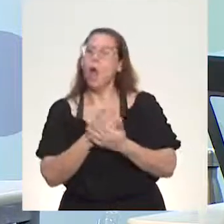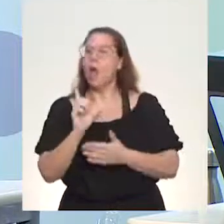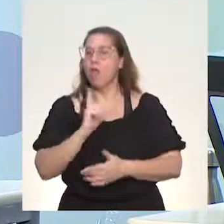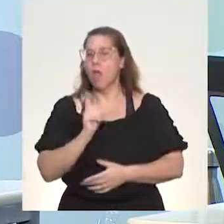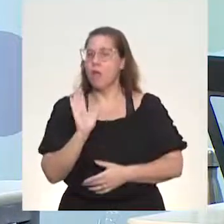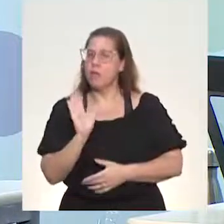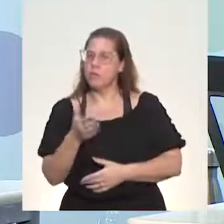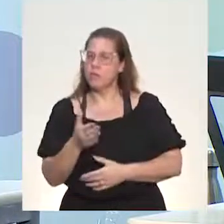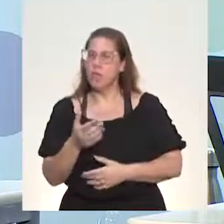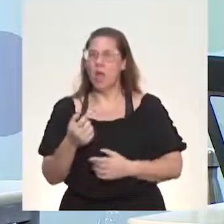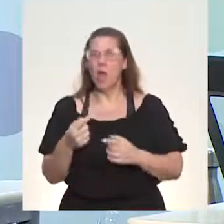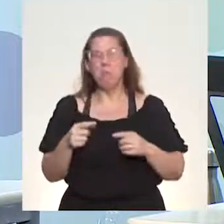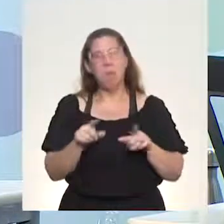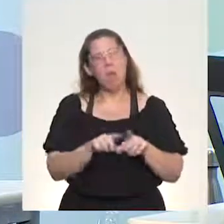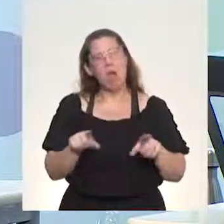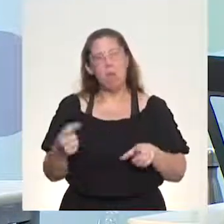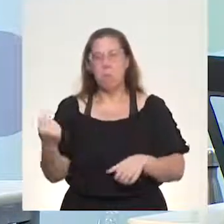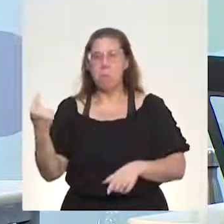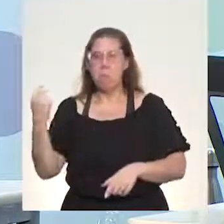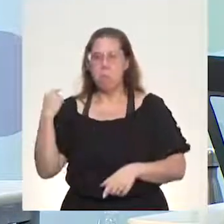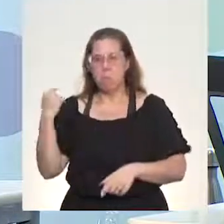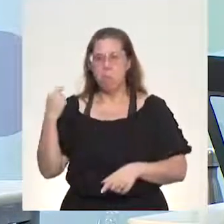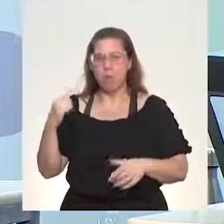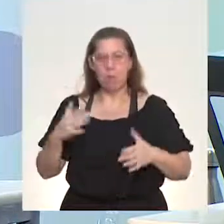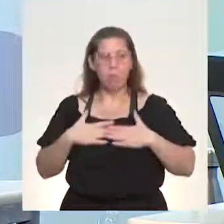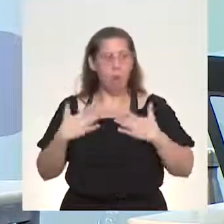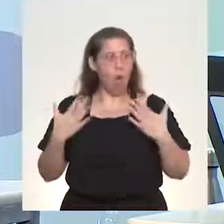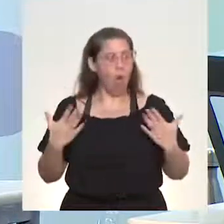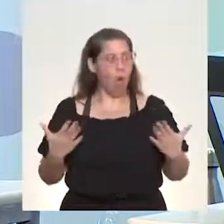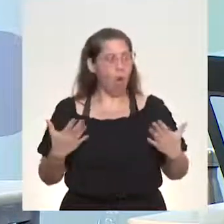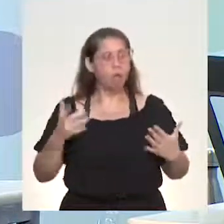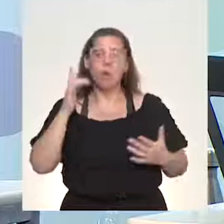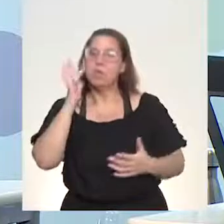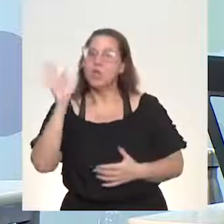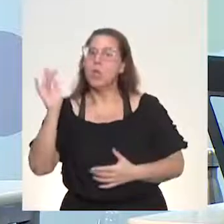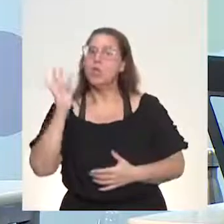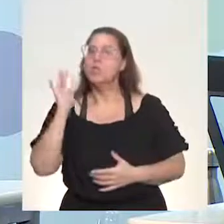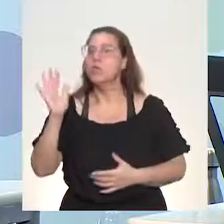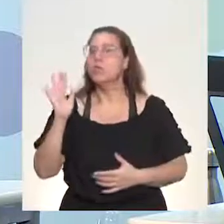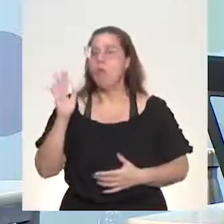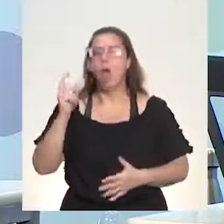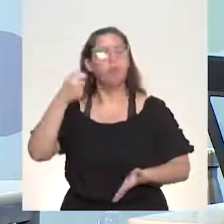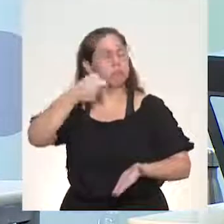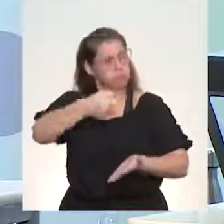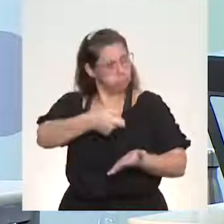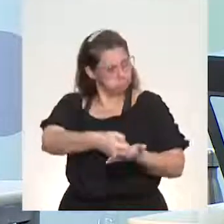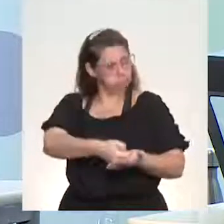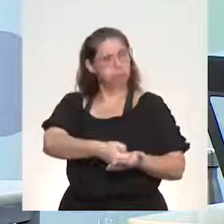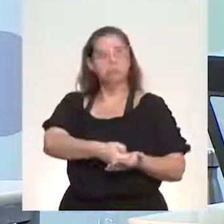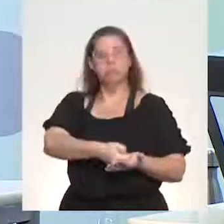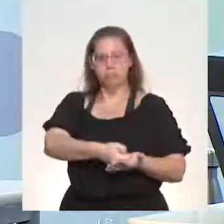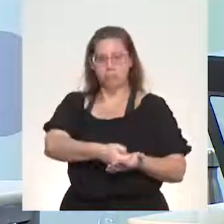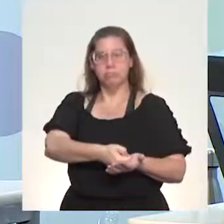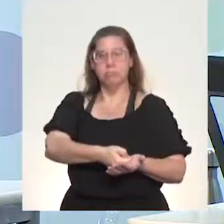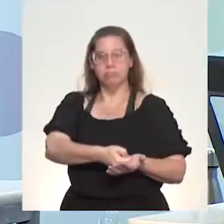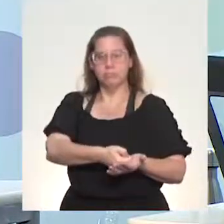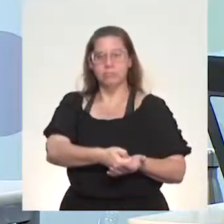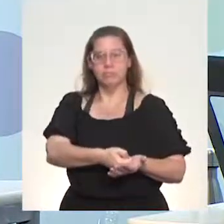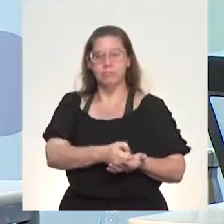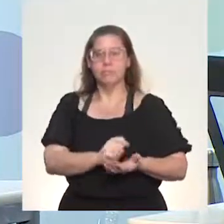teve algumas semanas atrás sobre o espanto. Então, a filosofia enquanto comprometida, assim, com essa